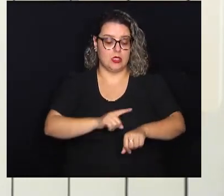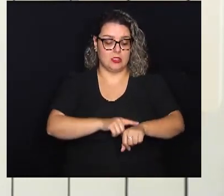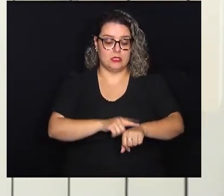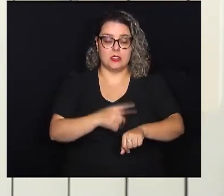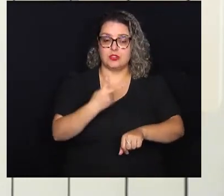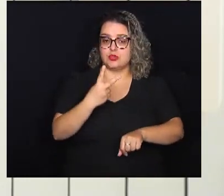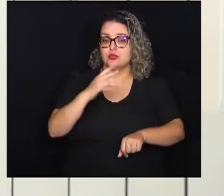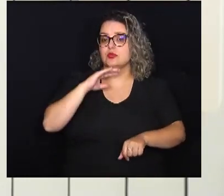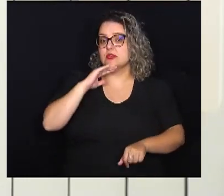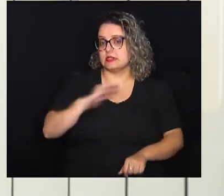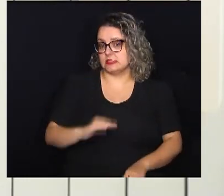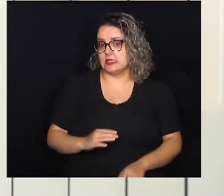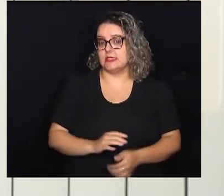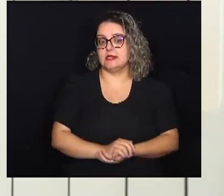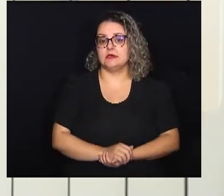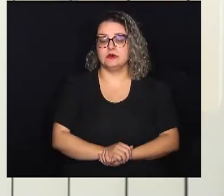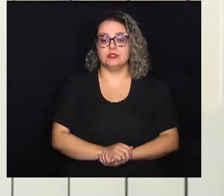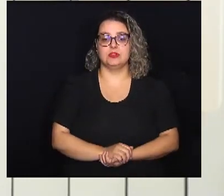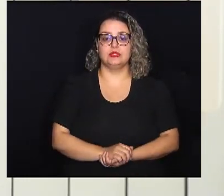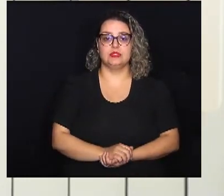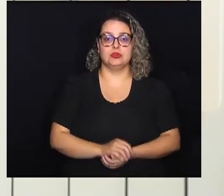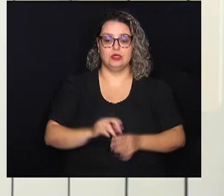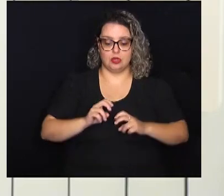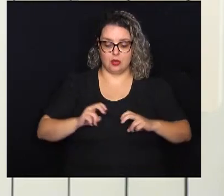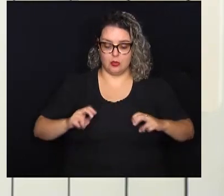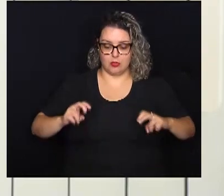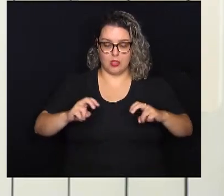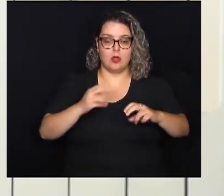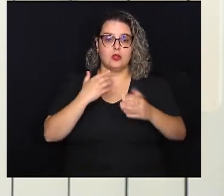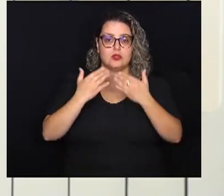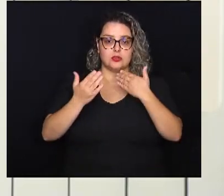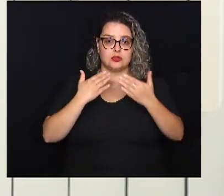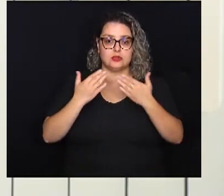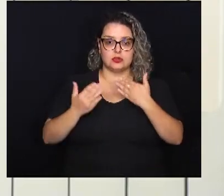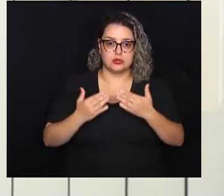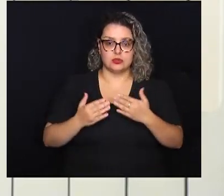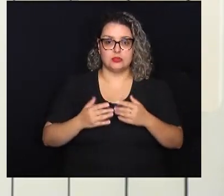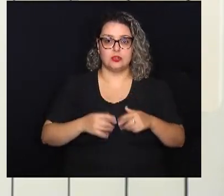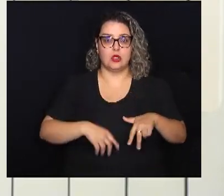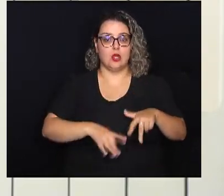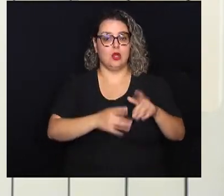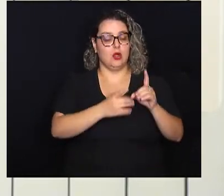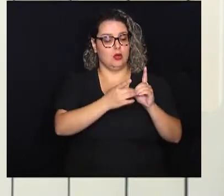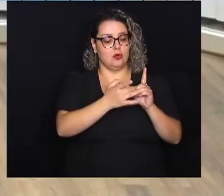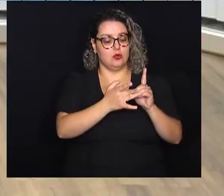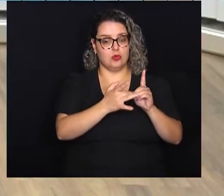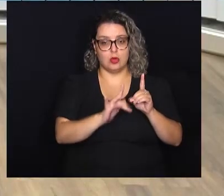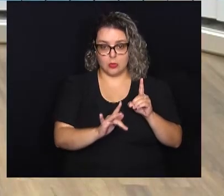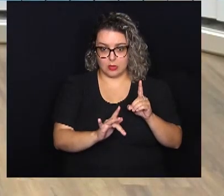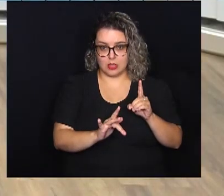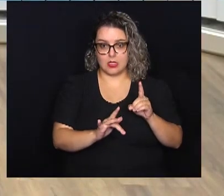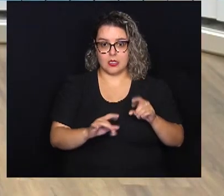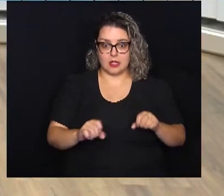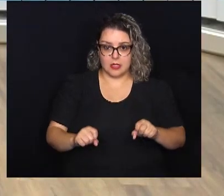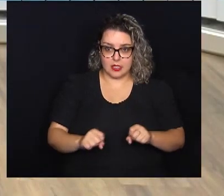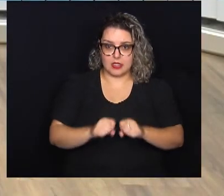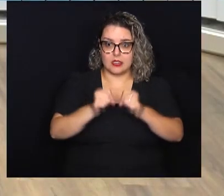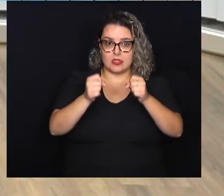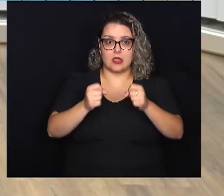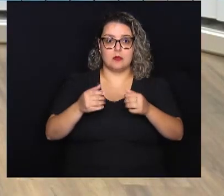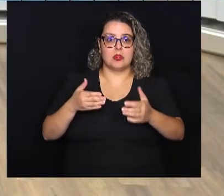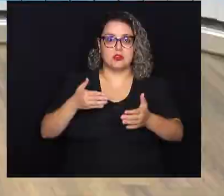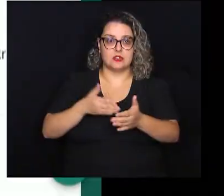2 horas da tarde uma roda de conversa sobre capacitismo e quebra de Barreiras que vai acontecer